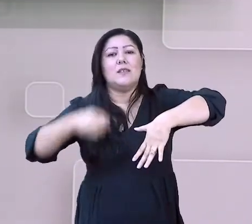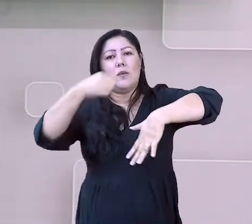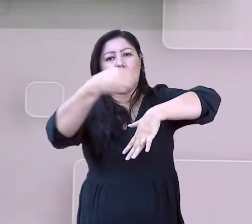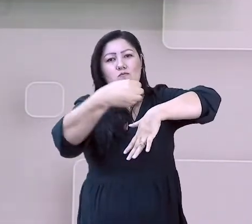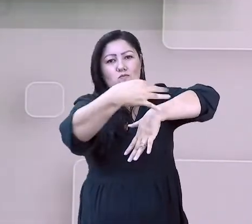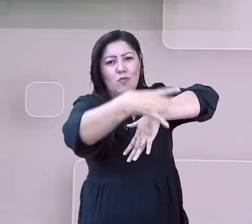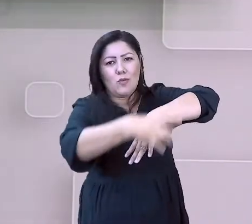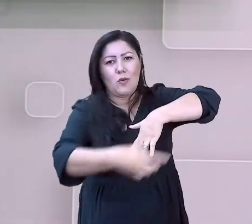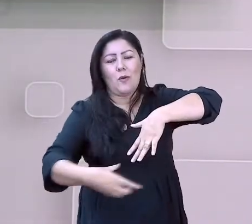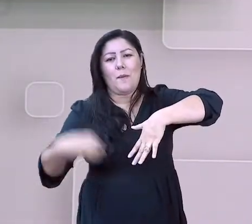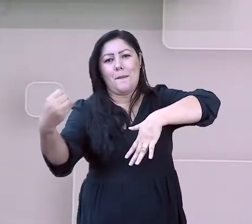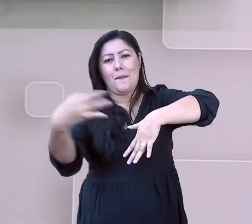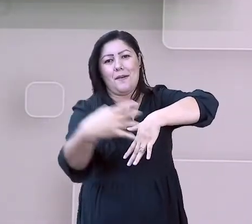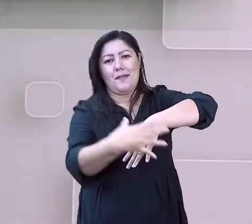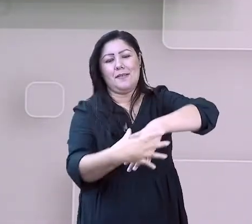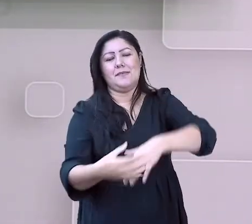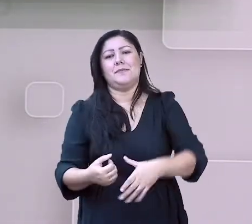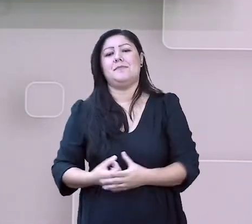Tranquilo?